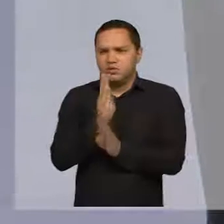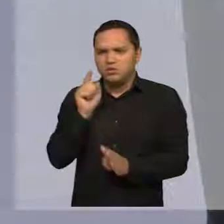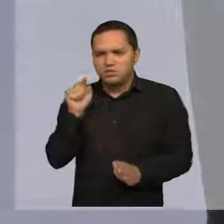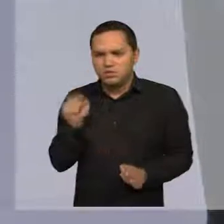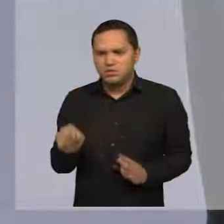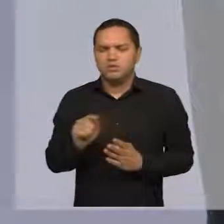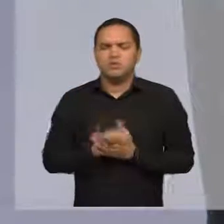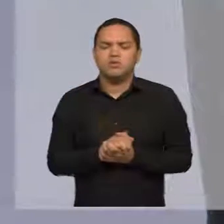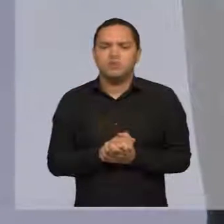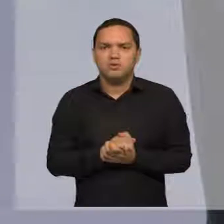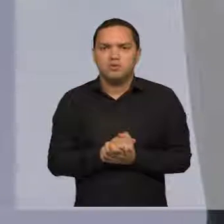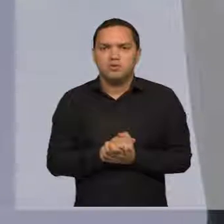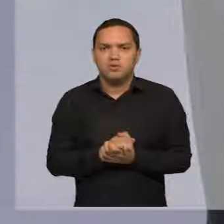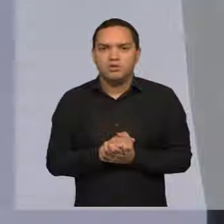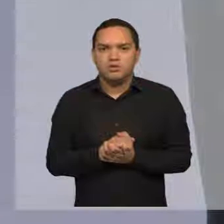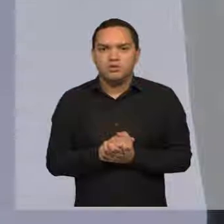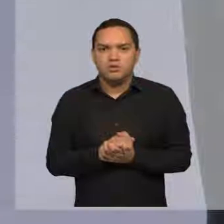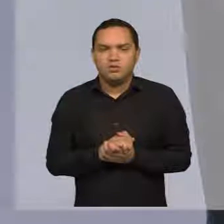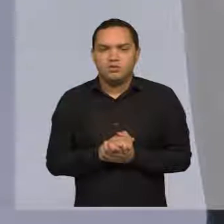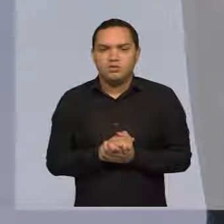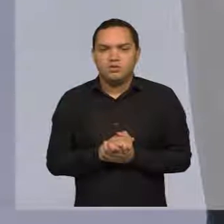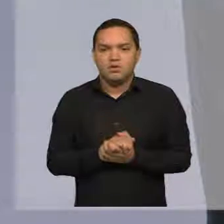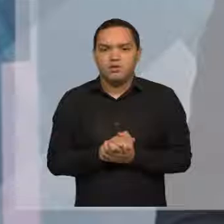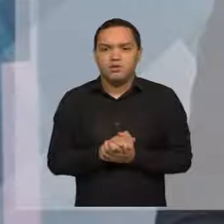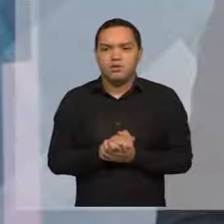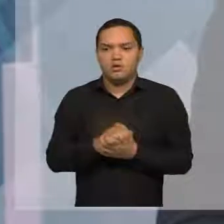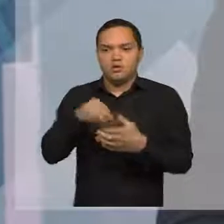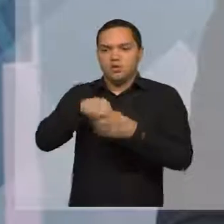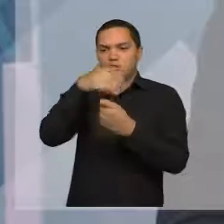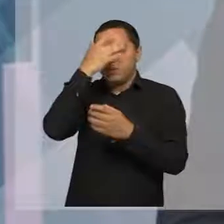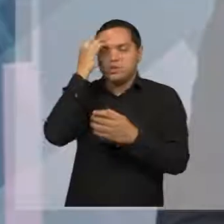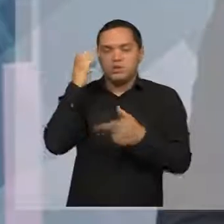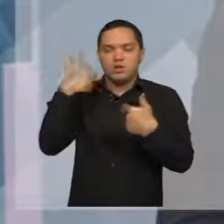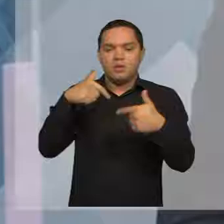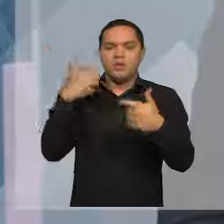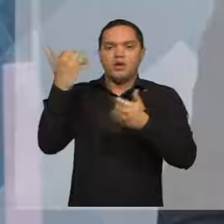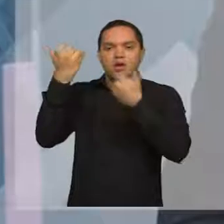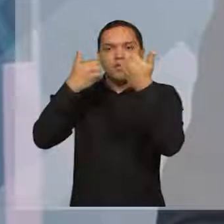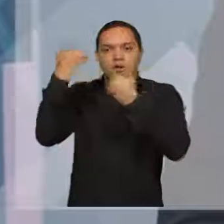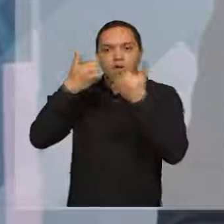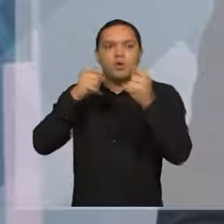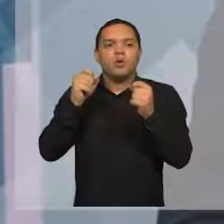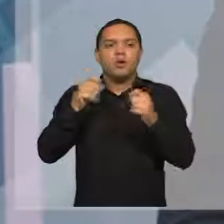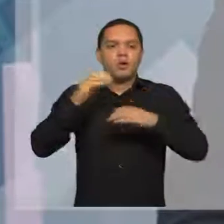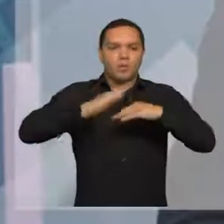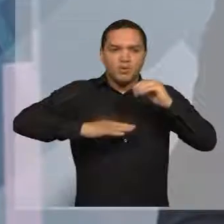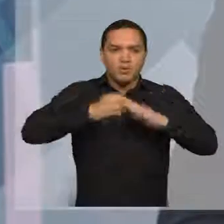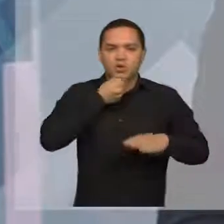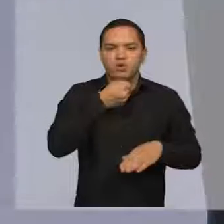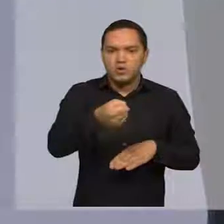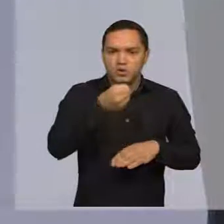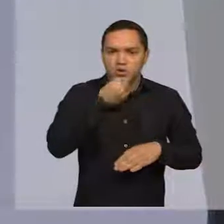entre as pessoas que trabalham com o acesso à informação, jornalistas, a ONG